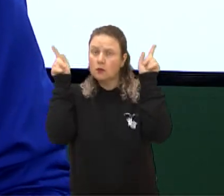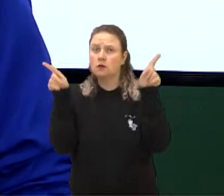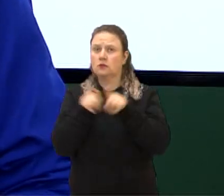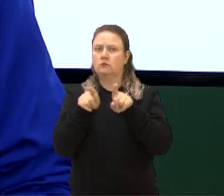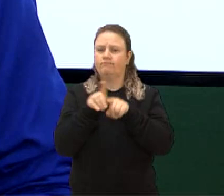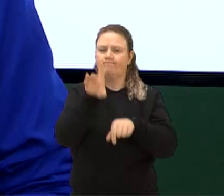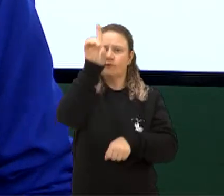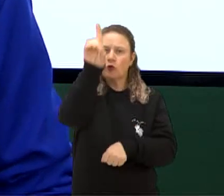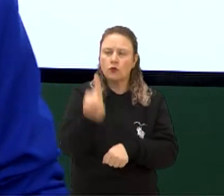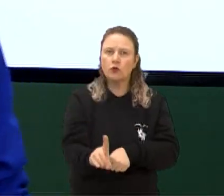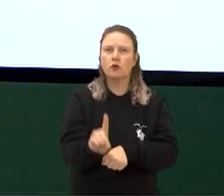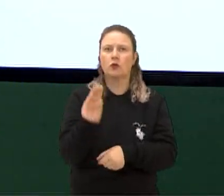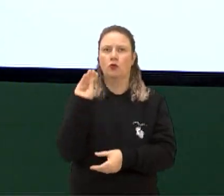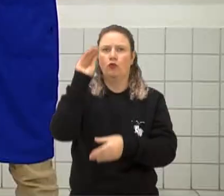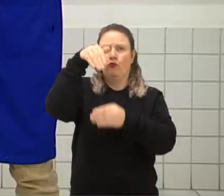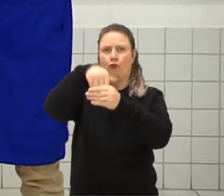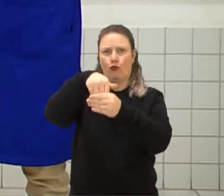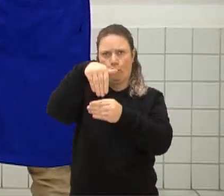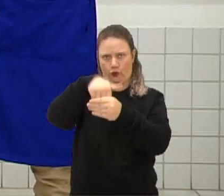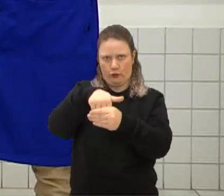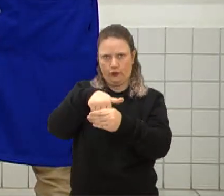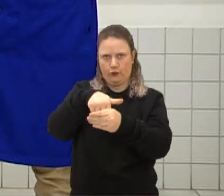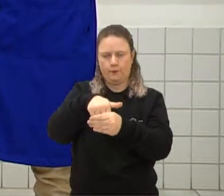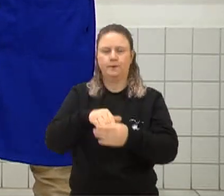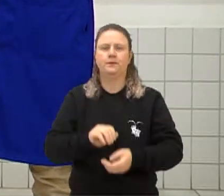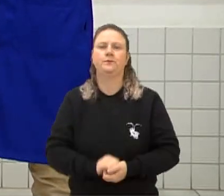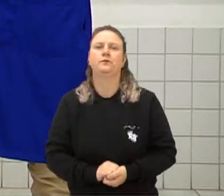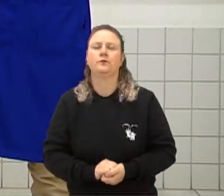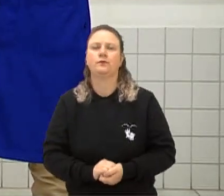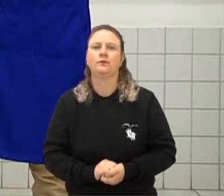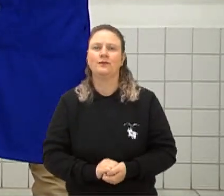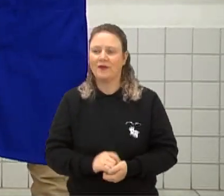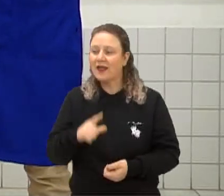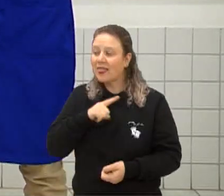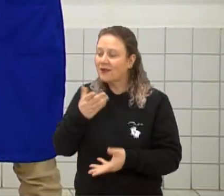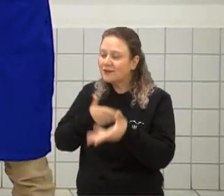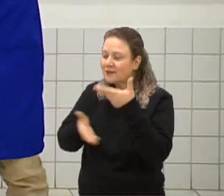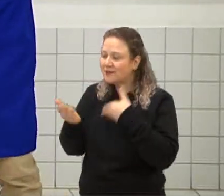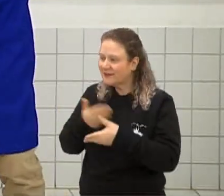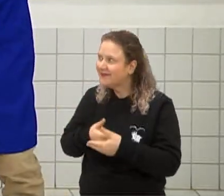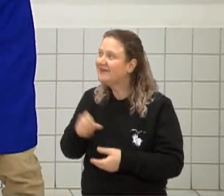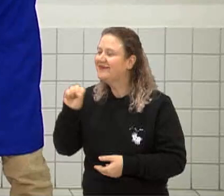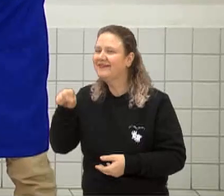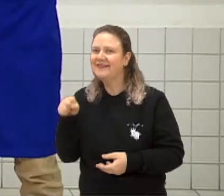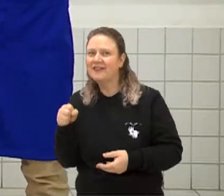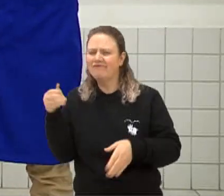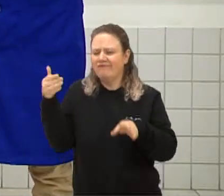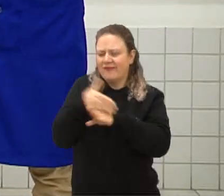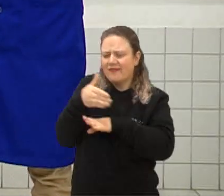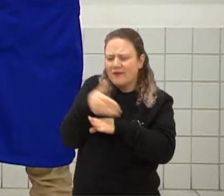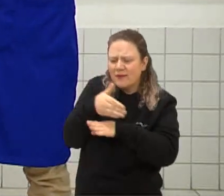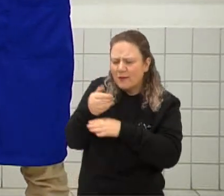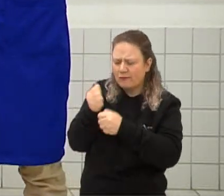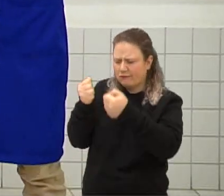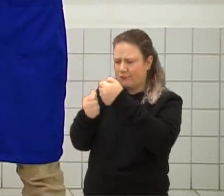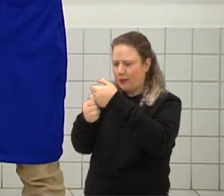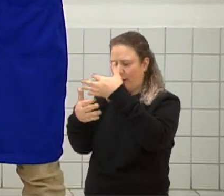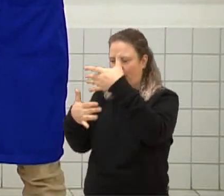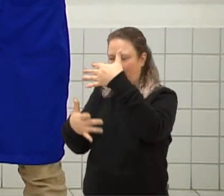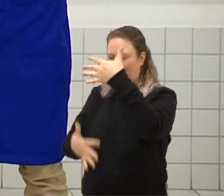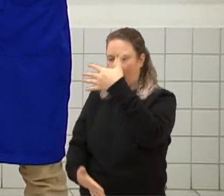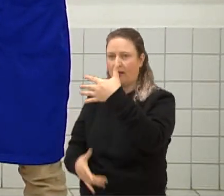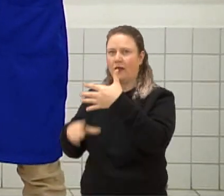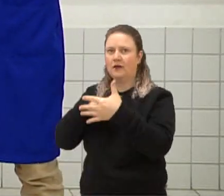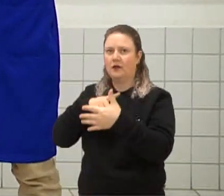do voto do cidadão. Tá? Tem alguém aí interagindo com a gente aí, Perfeito. professor? O pessoal está participando aqui, né? Aqui